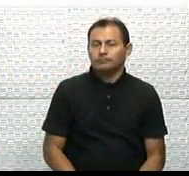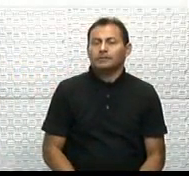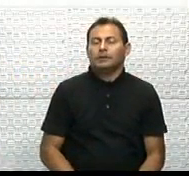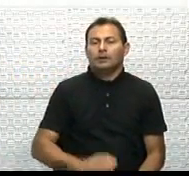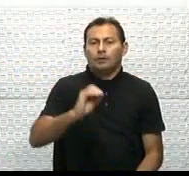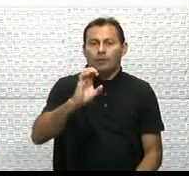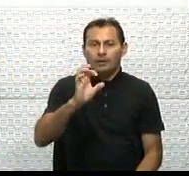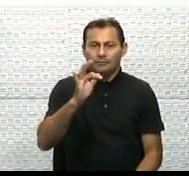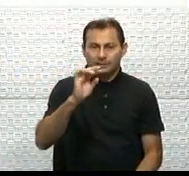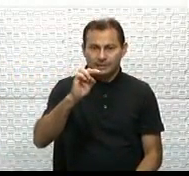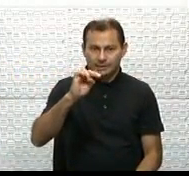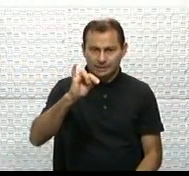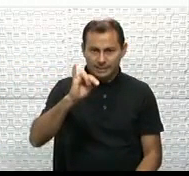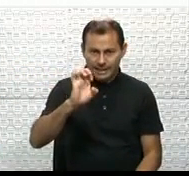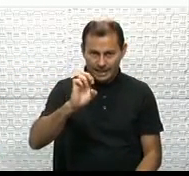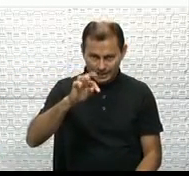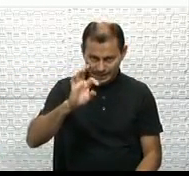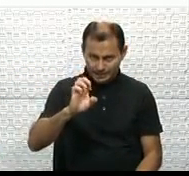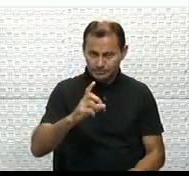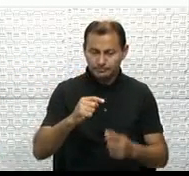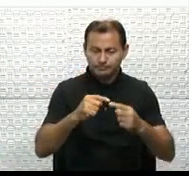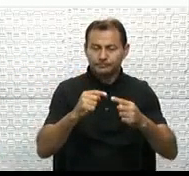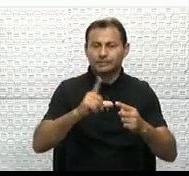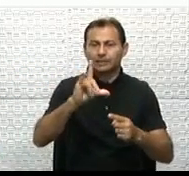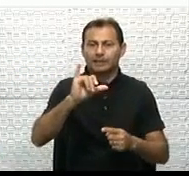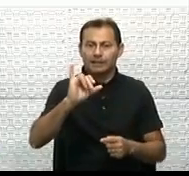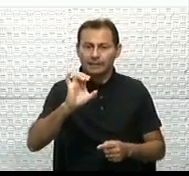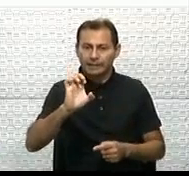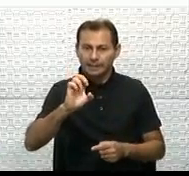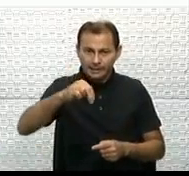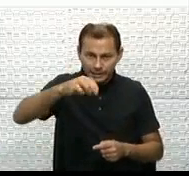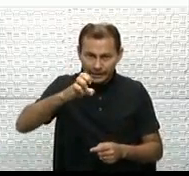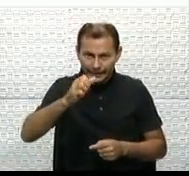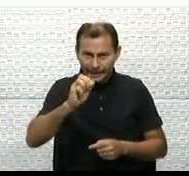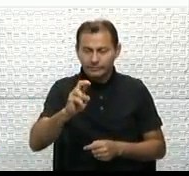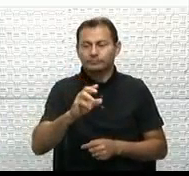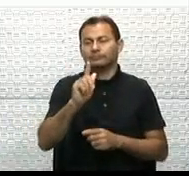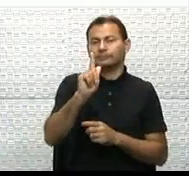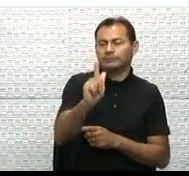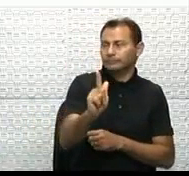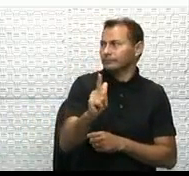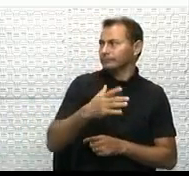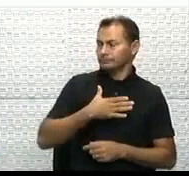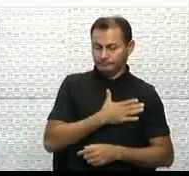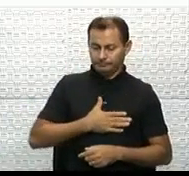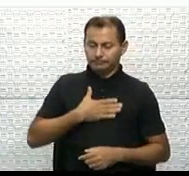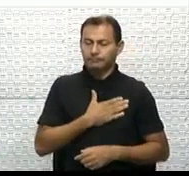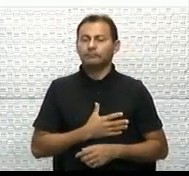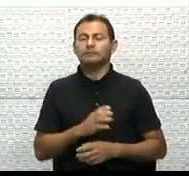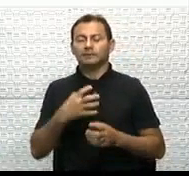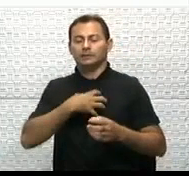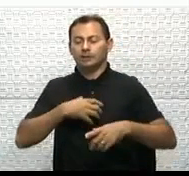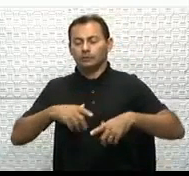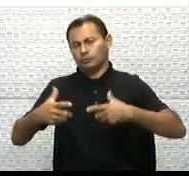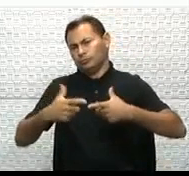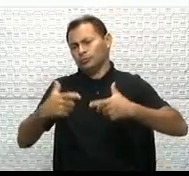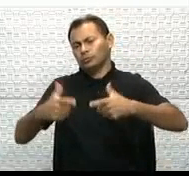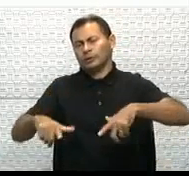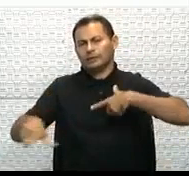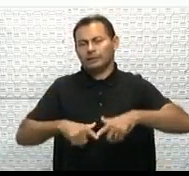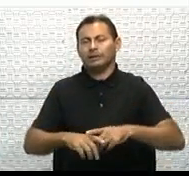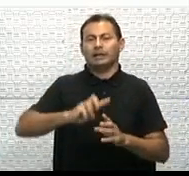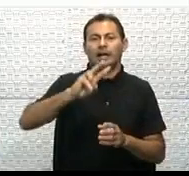Então, o coeficiente de correlação linear entre as variáveis G, satisfação em relação às condições de trabalho,